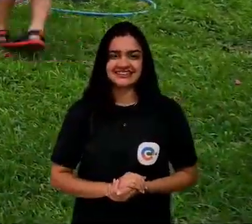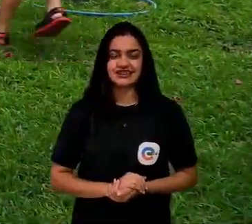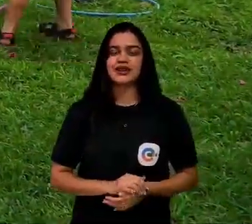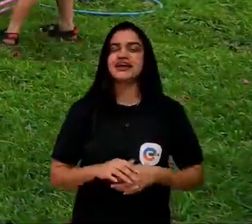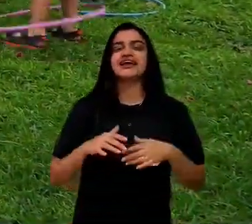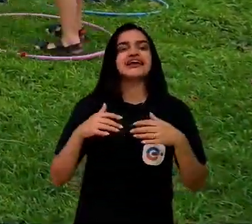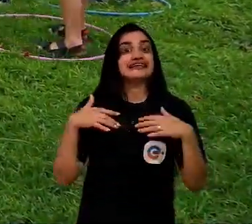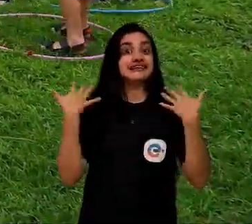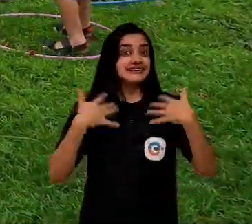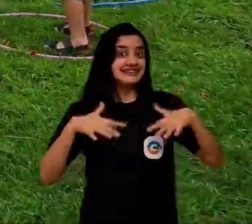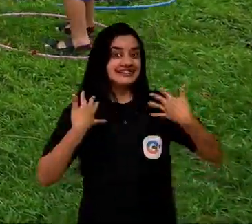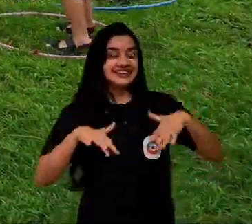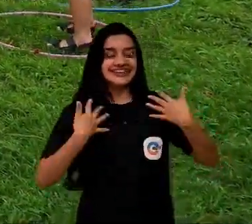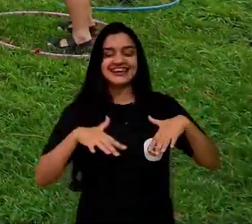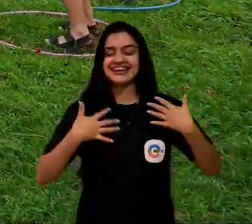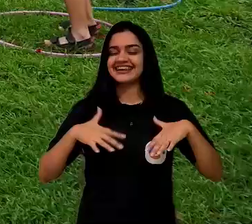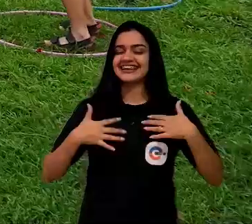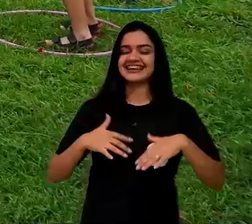Eita!